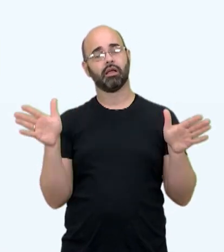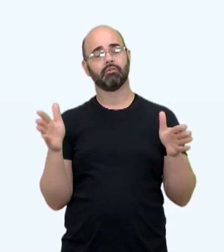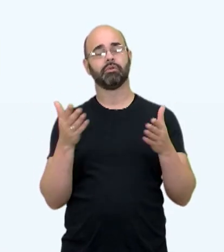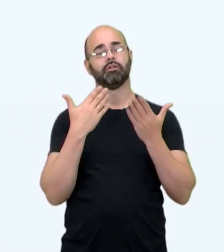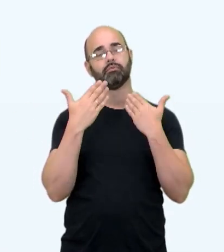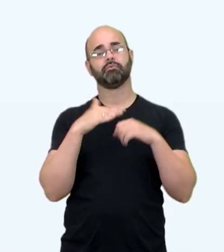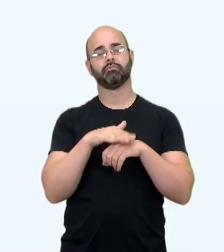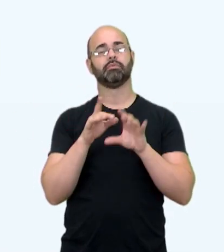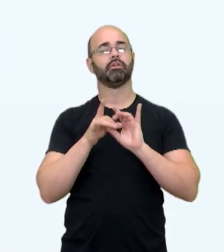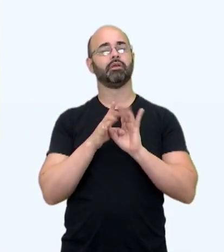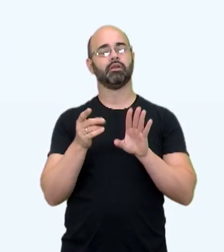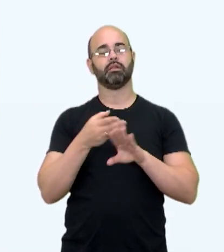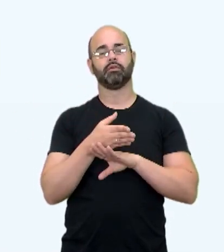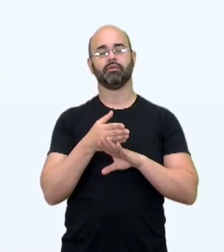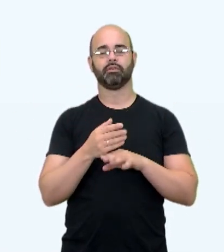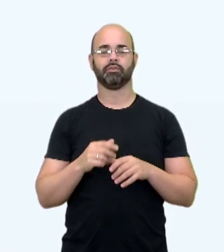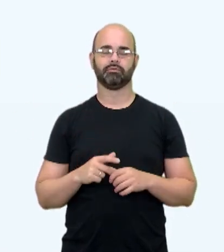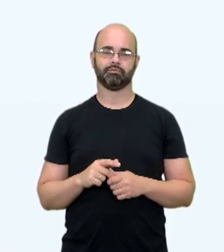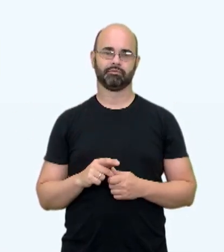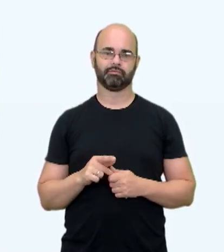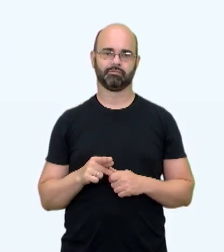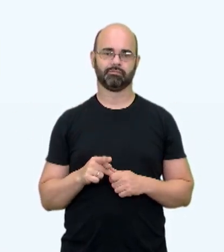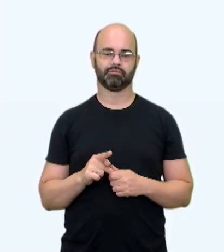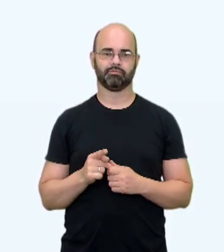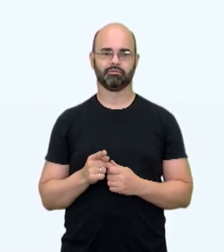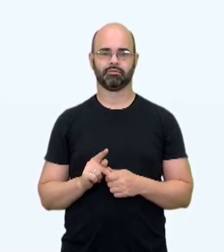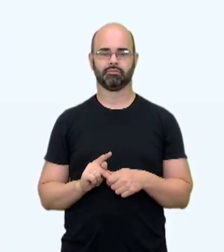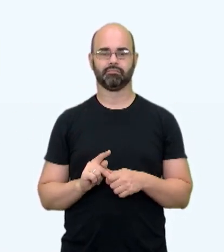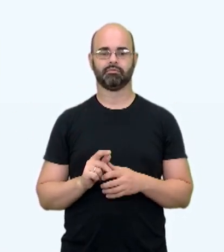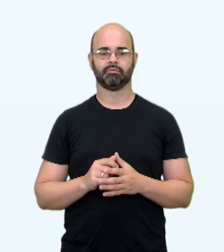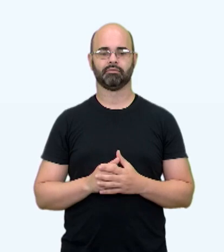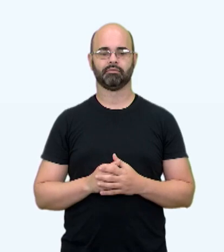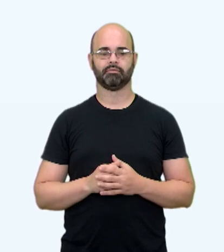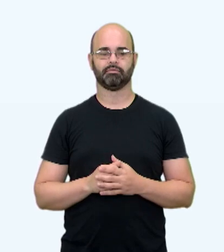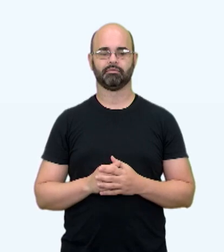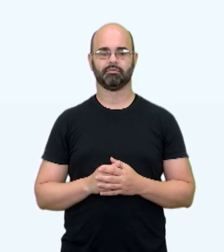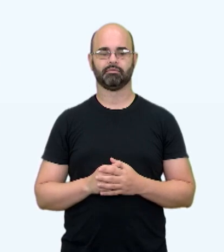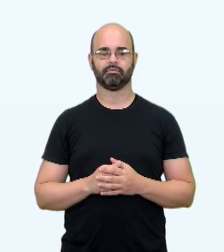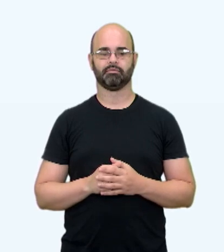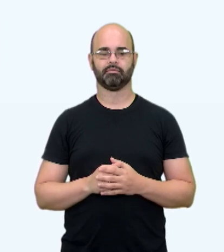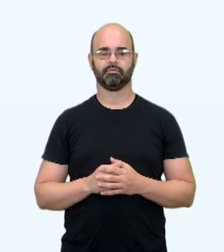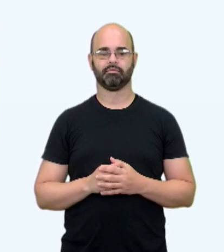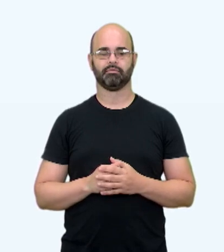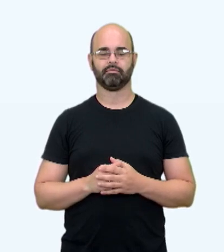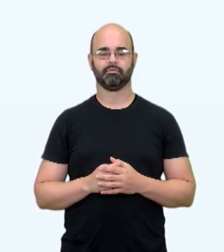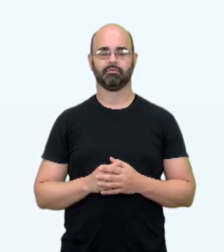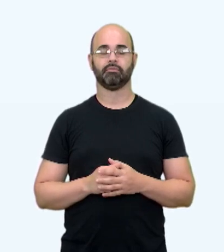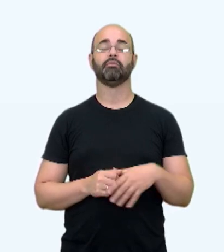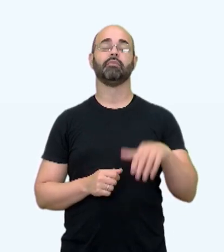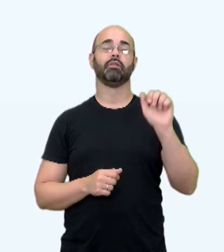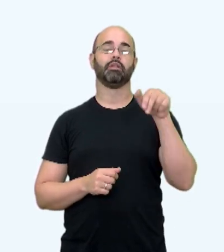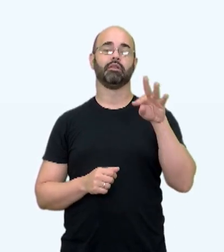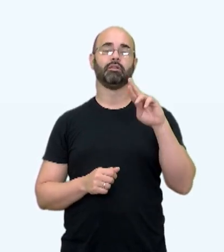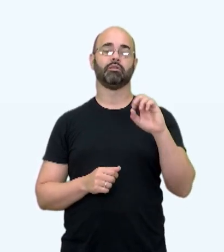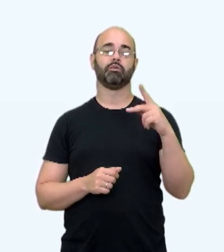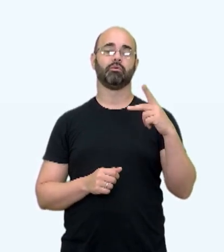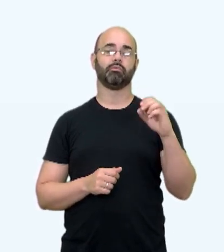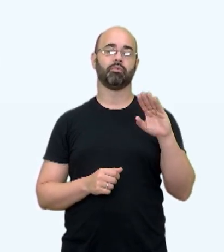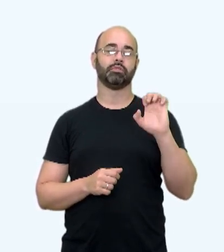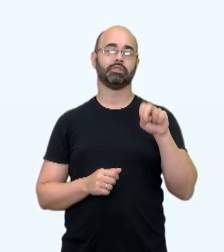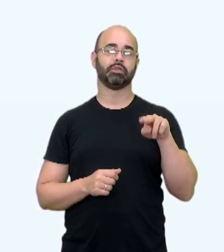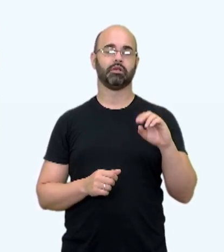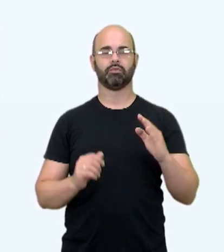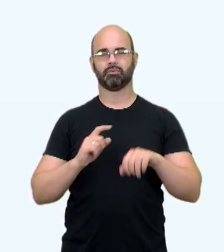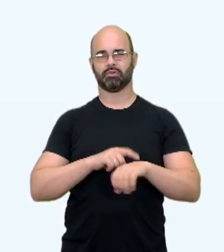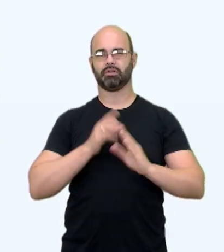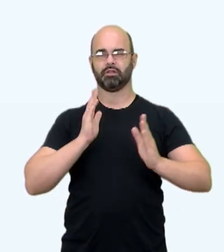dessa colaboração. Do antropoceno, da época antropocena, como está sendo proposta como um novo período em